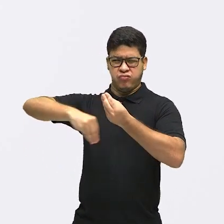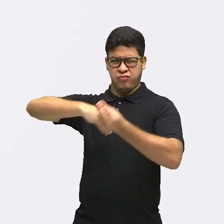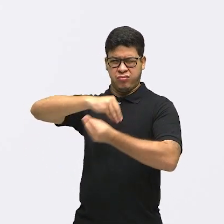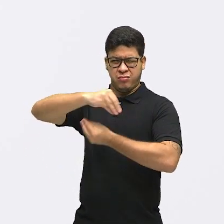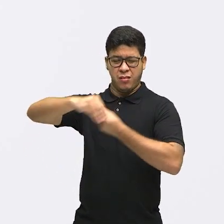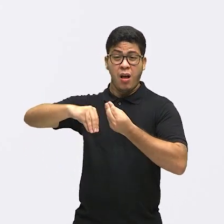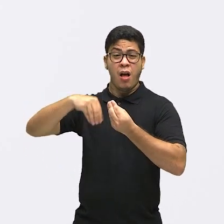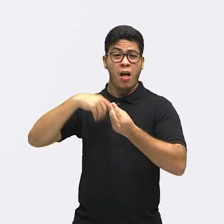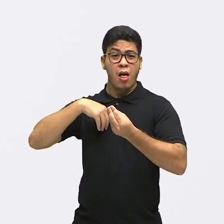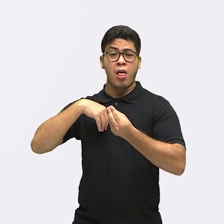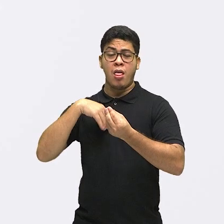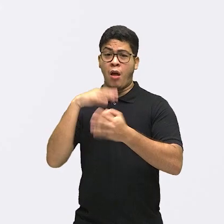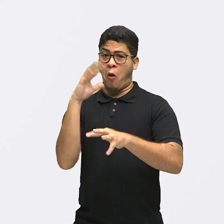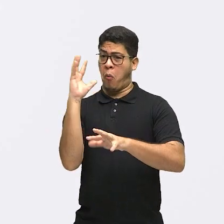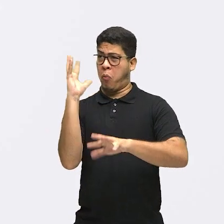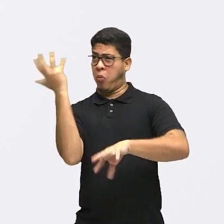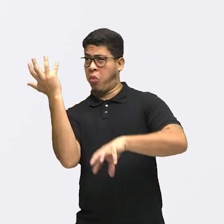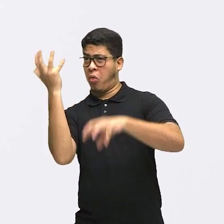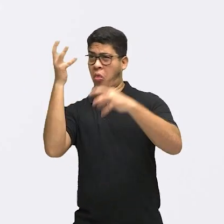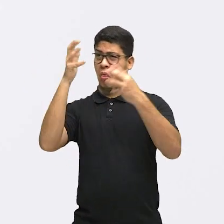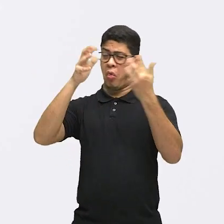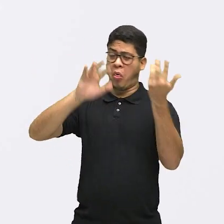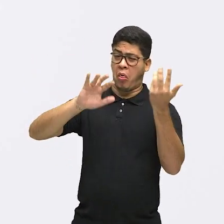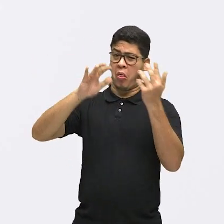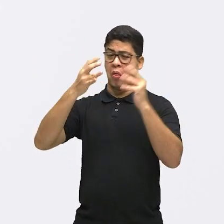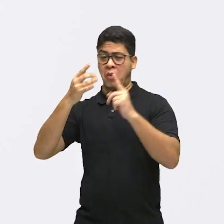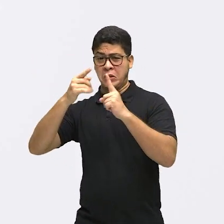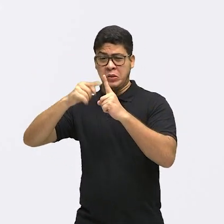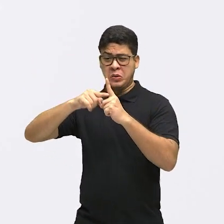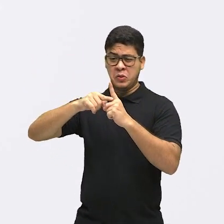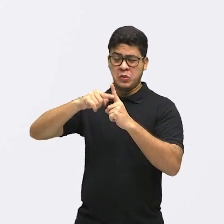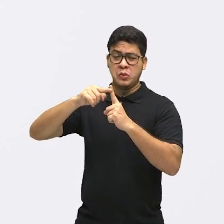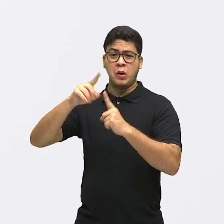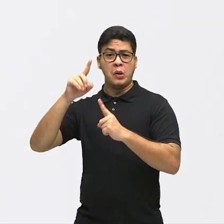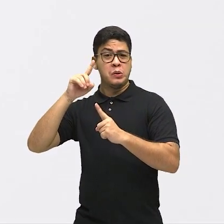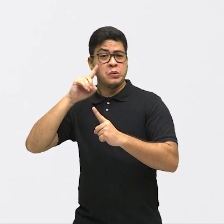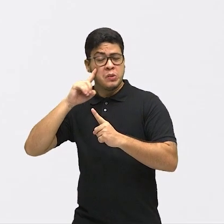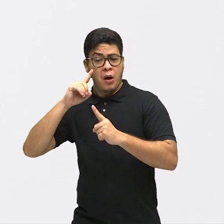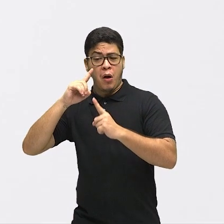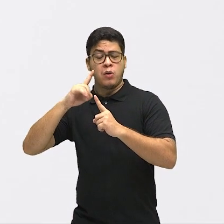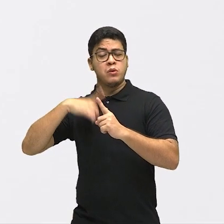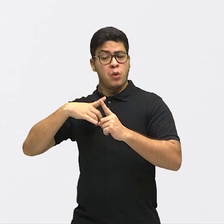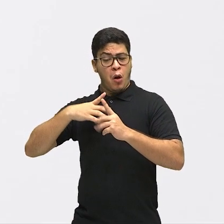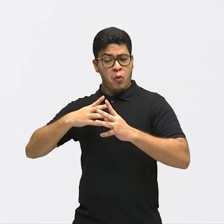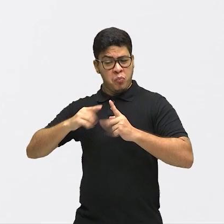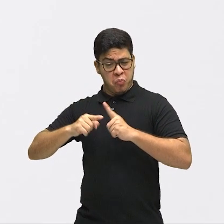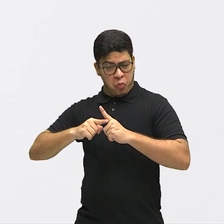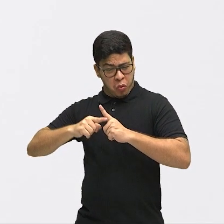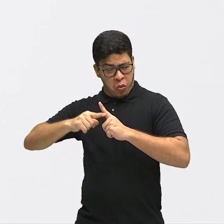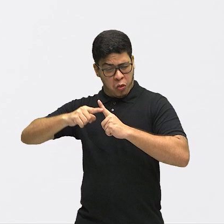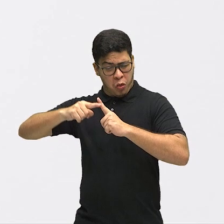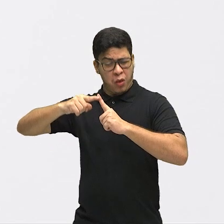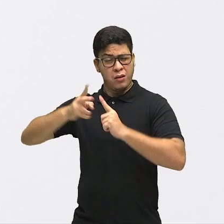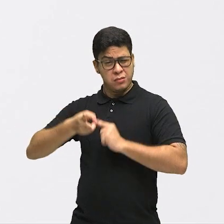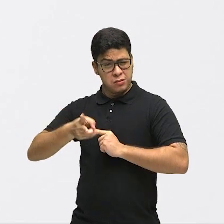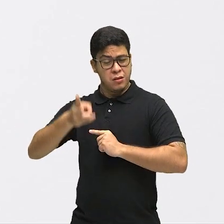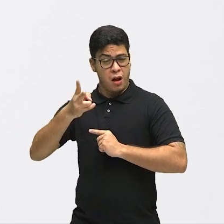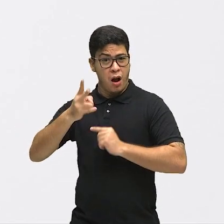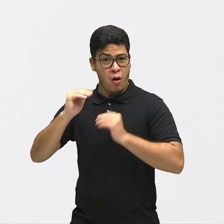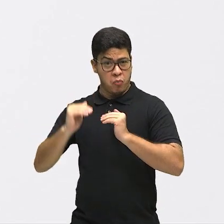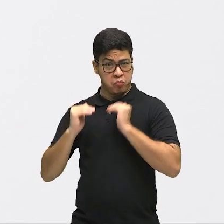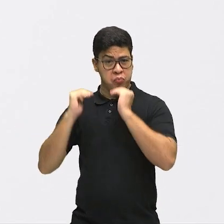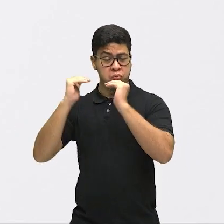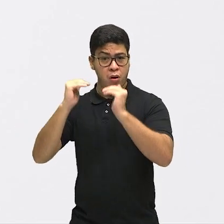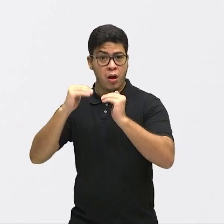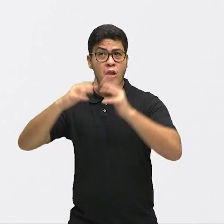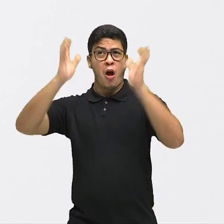frequentes, com dias quentes cada vez mais quentes, épocas secas cada vez mais secas, chuvas cada vez